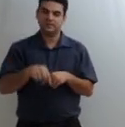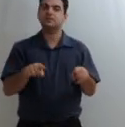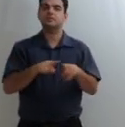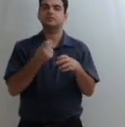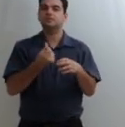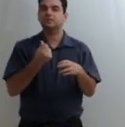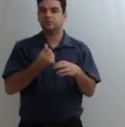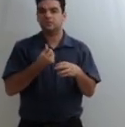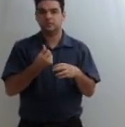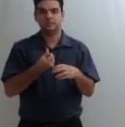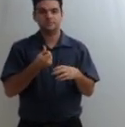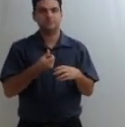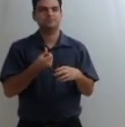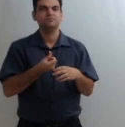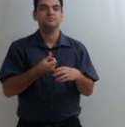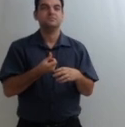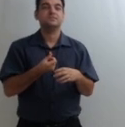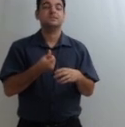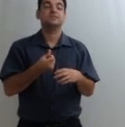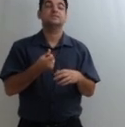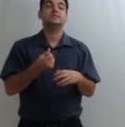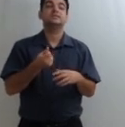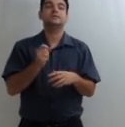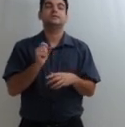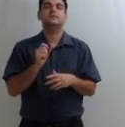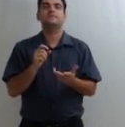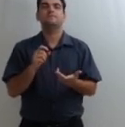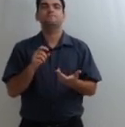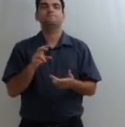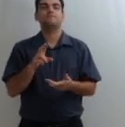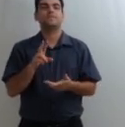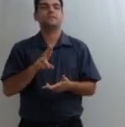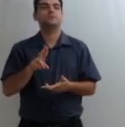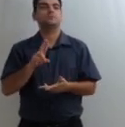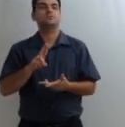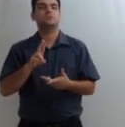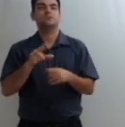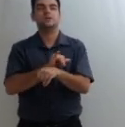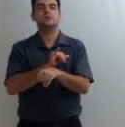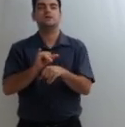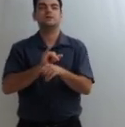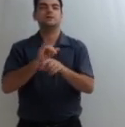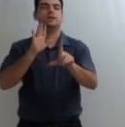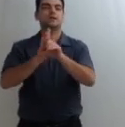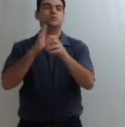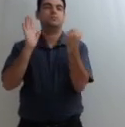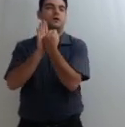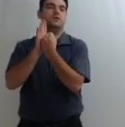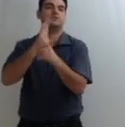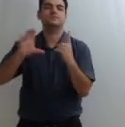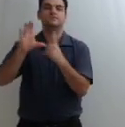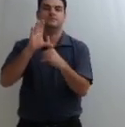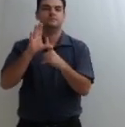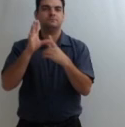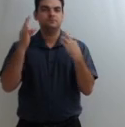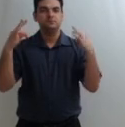dessa turma, em que se fez a abordagem da lei do marco civil, da internet, e